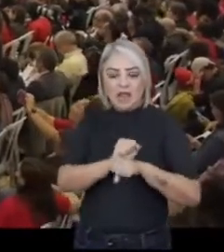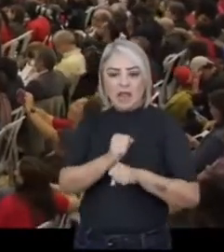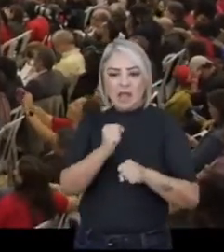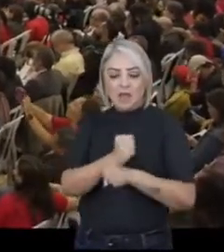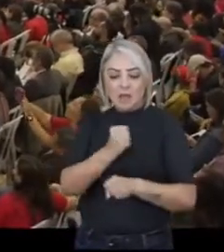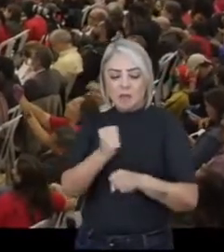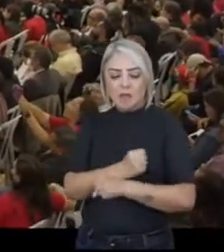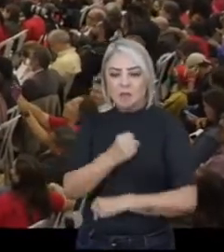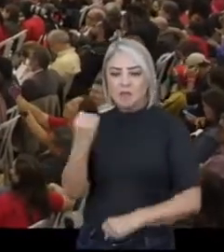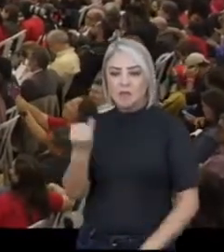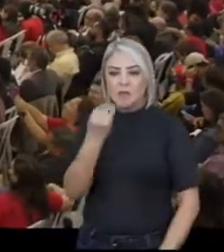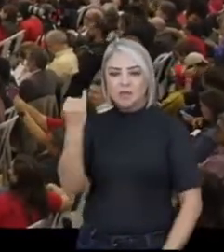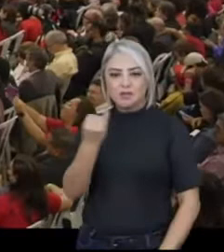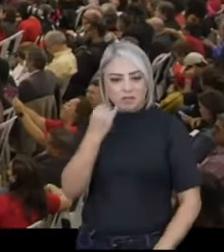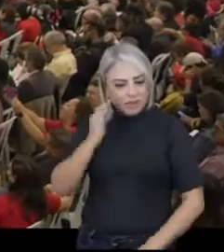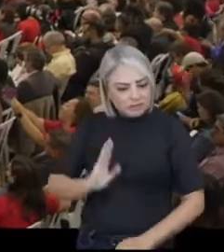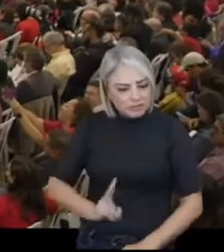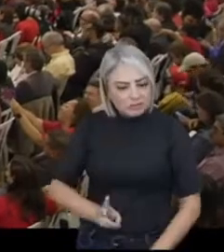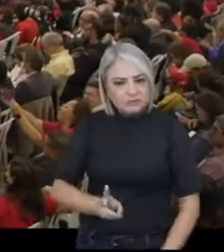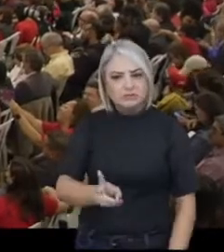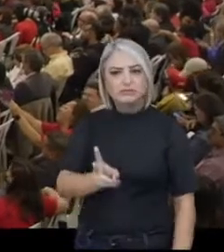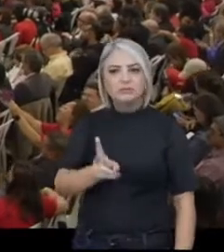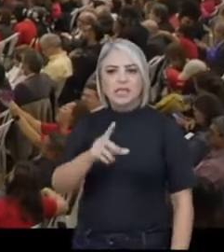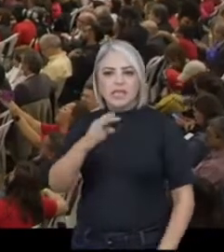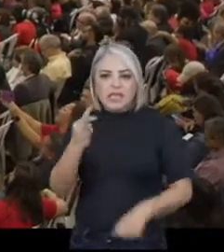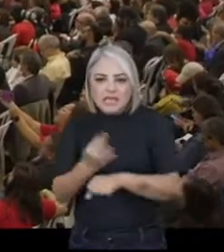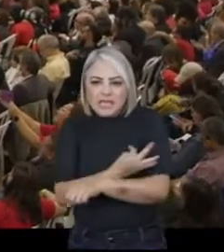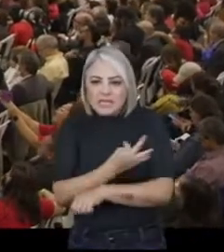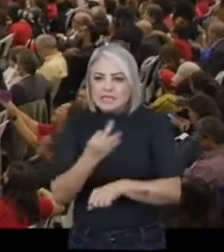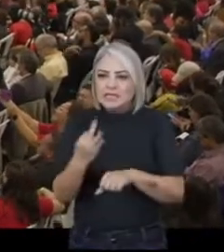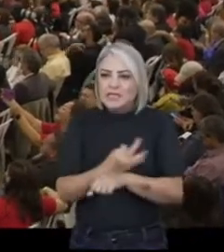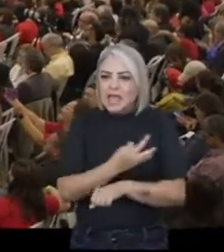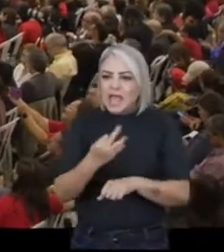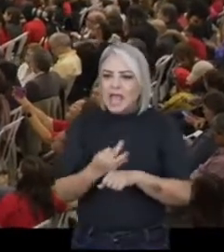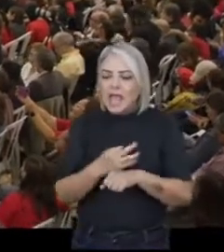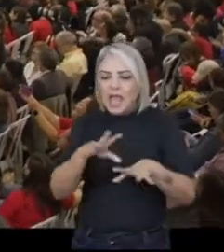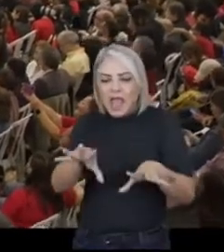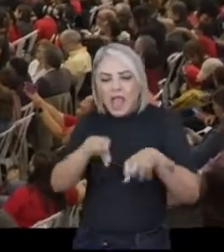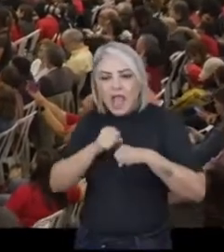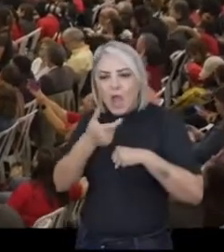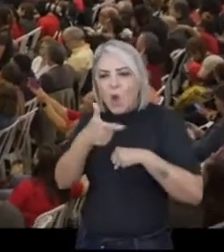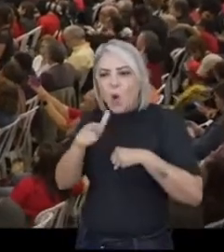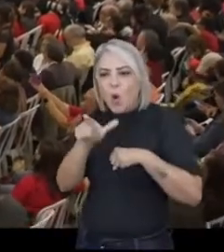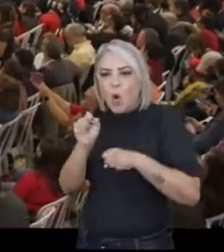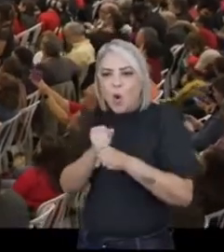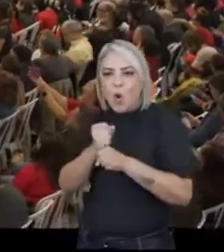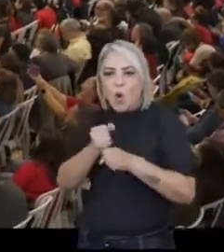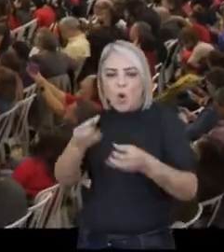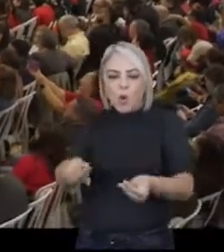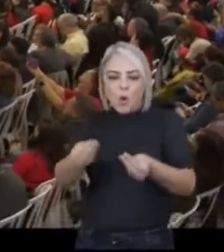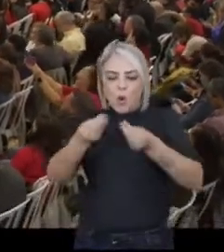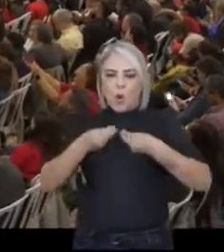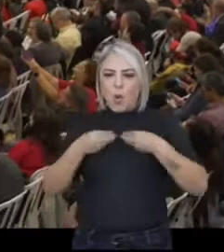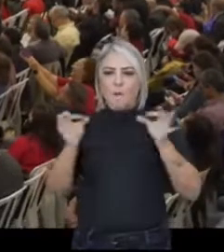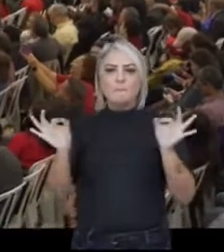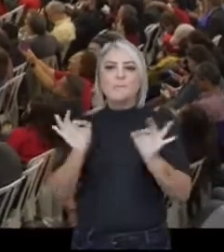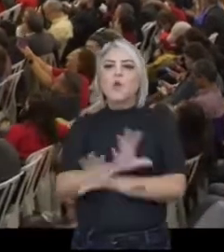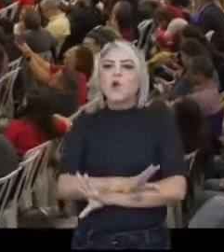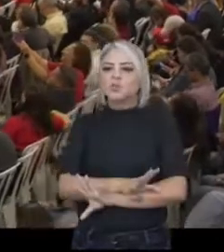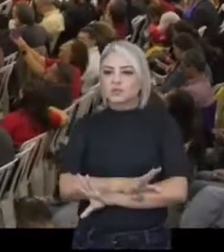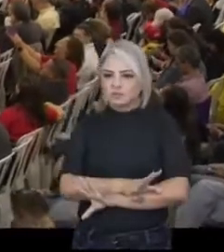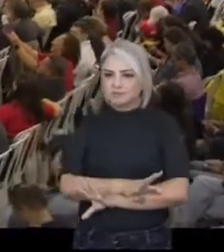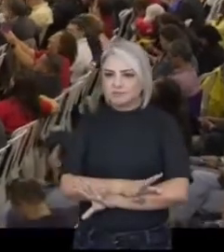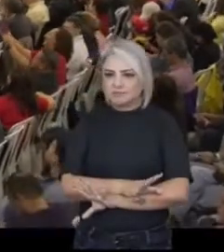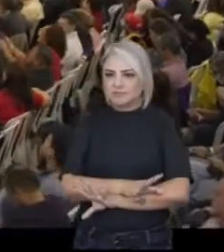em andamento. Tentam se apropriar de outras que receberam praticamente concluídas. É o